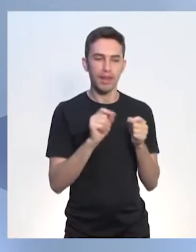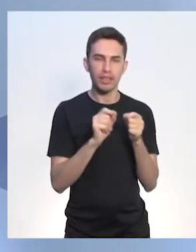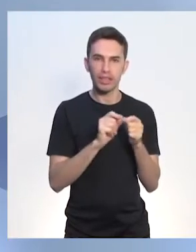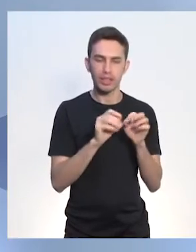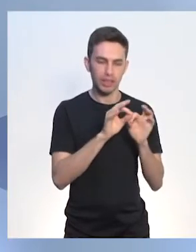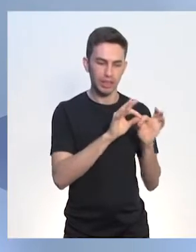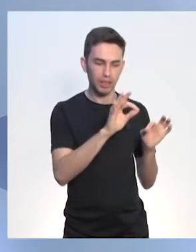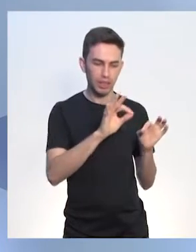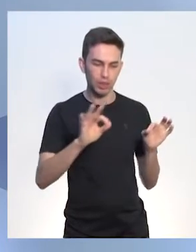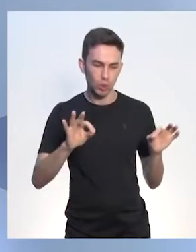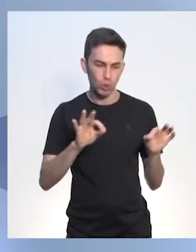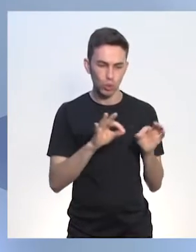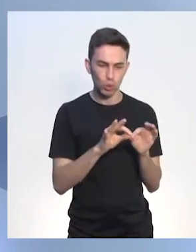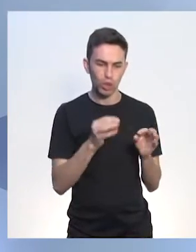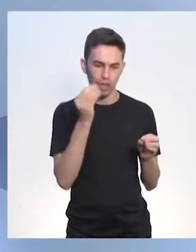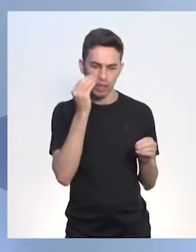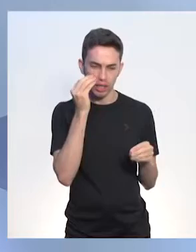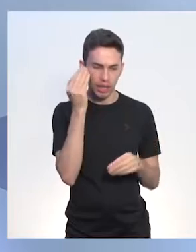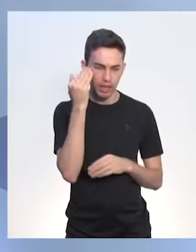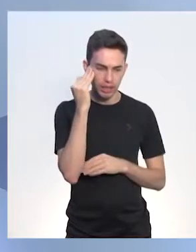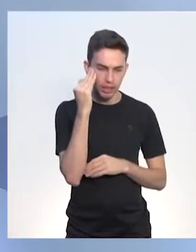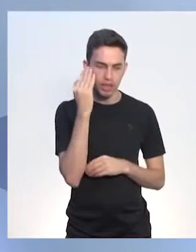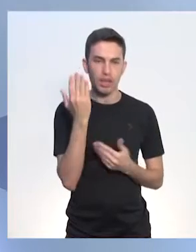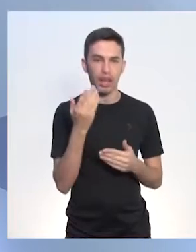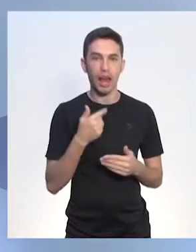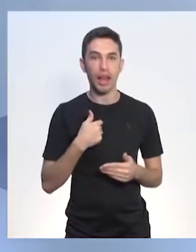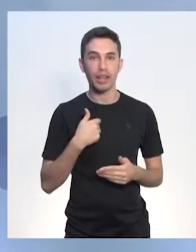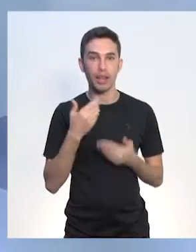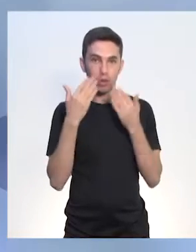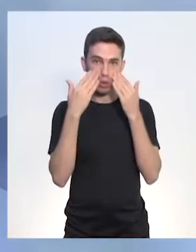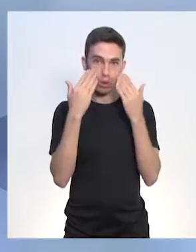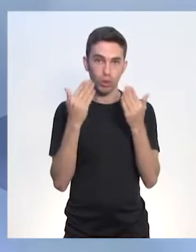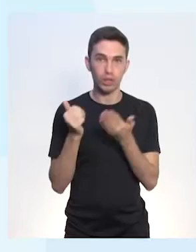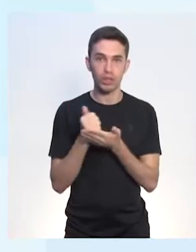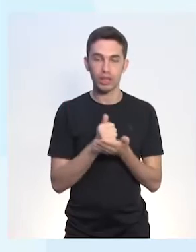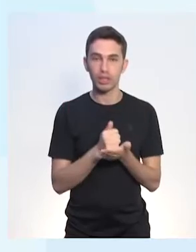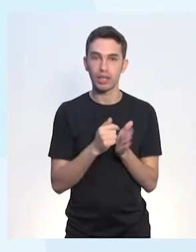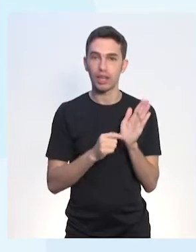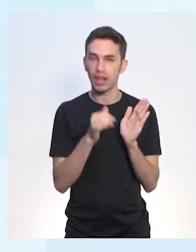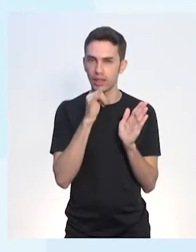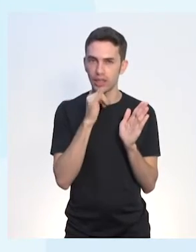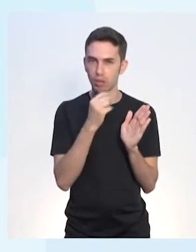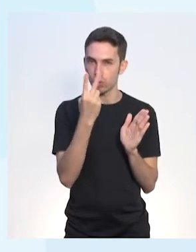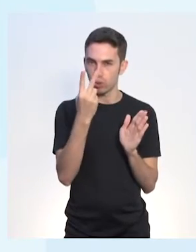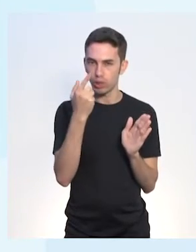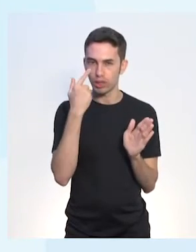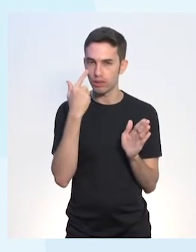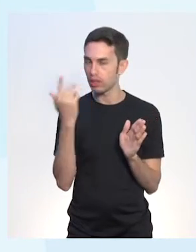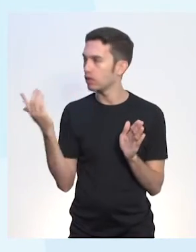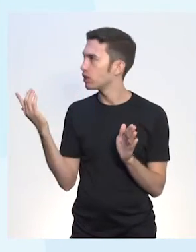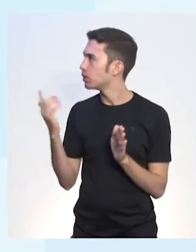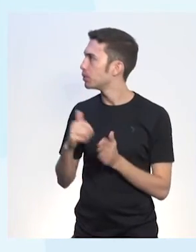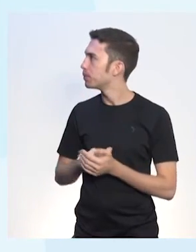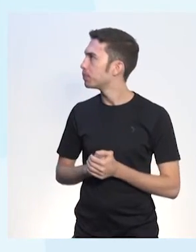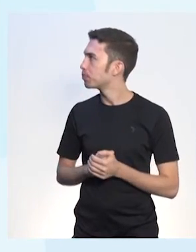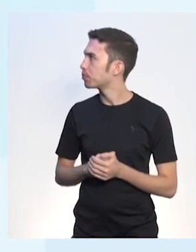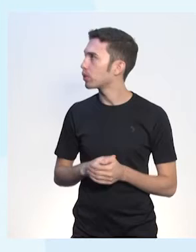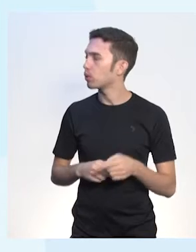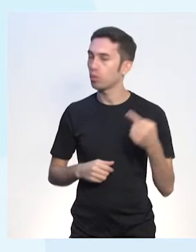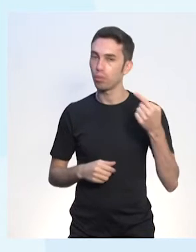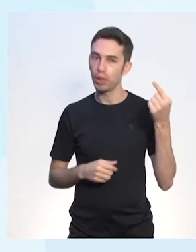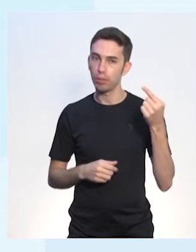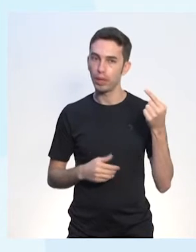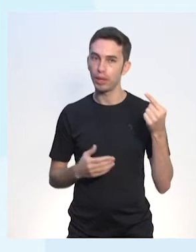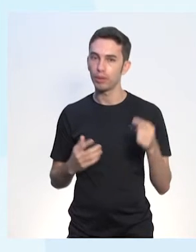para poder tentar entender esse processo, eu trouxe 2 exemplos de esquema para vocês. Ó, o primeiro esquema,